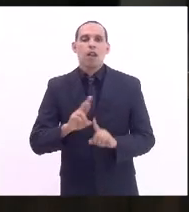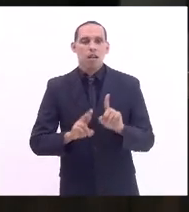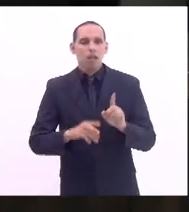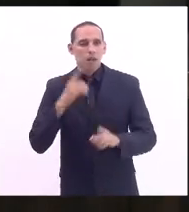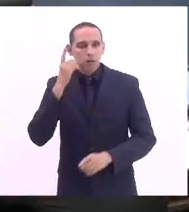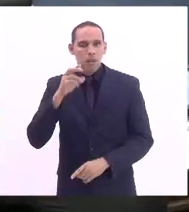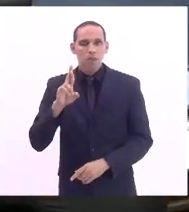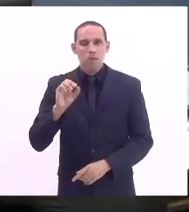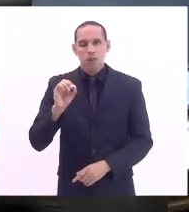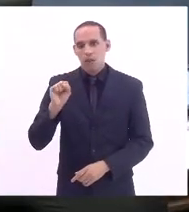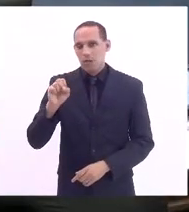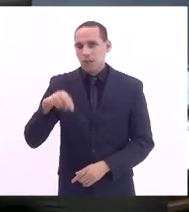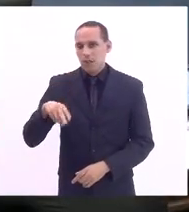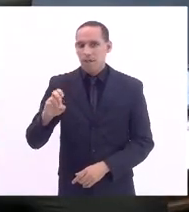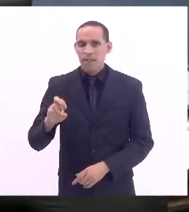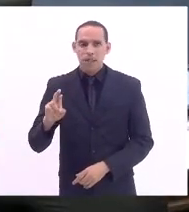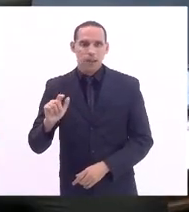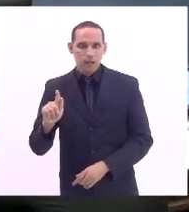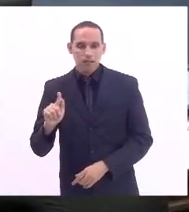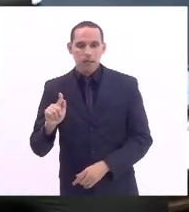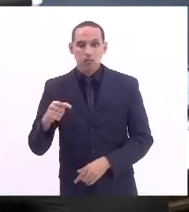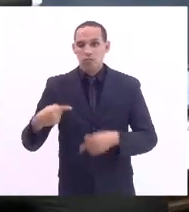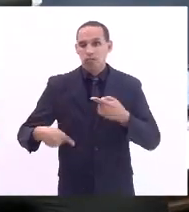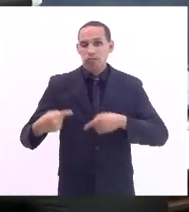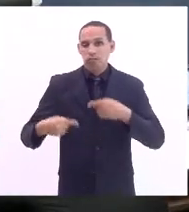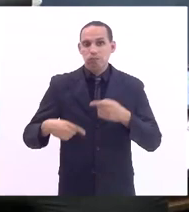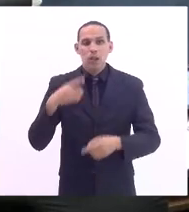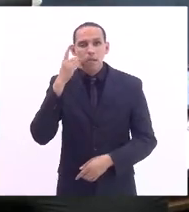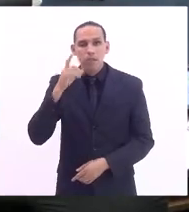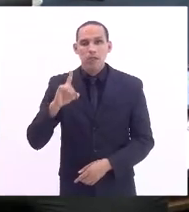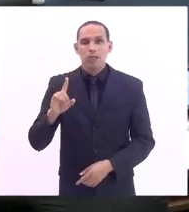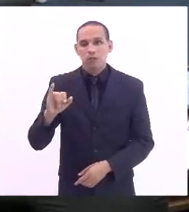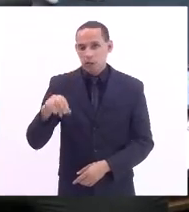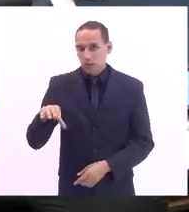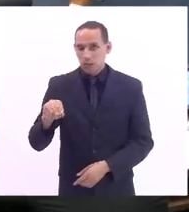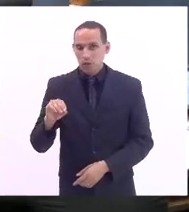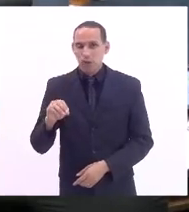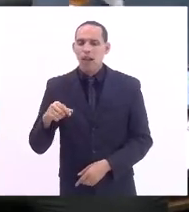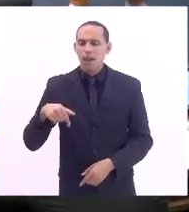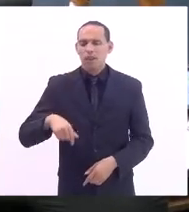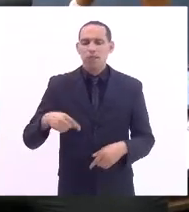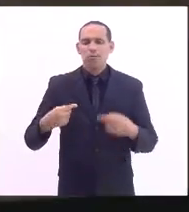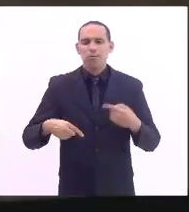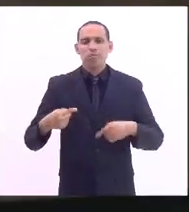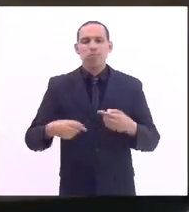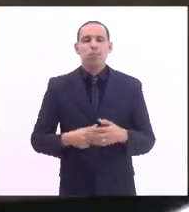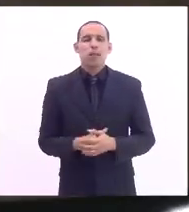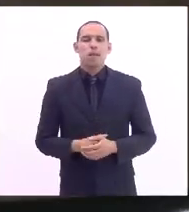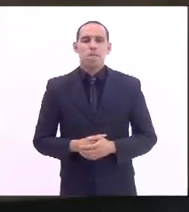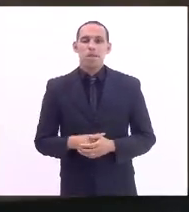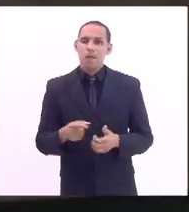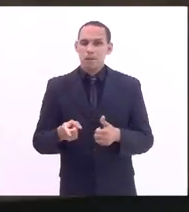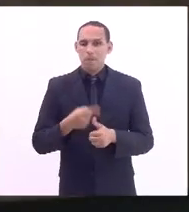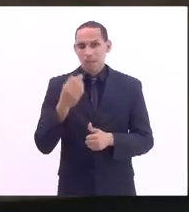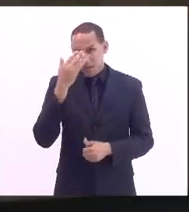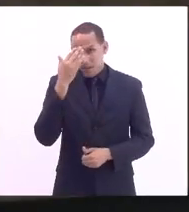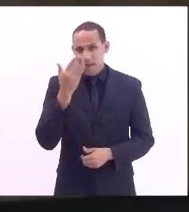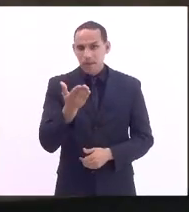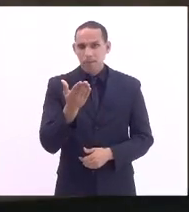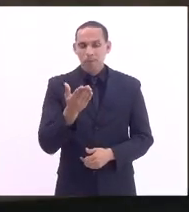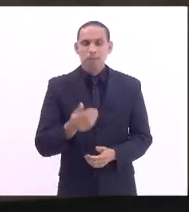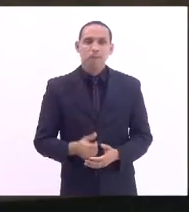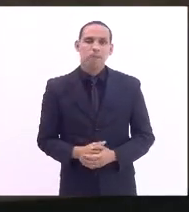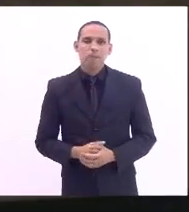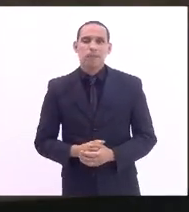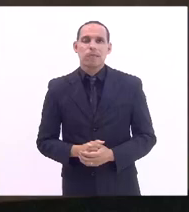discussão, para discutir, deputado Marcelo Dino. Discutido aqui mesmo, senhor presidente. Primeiro, agradecer a Vossa